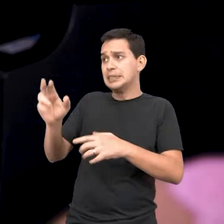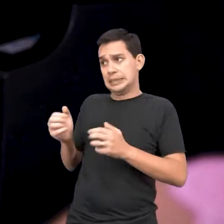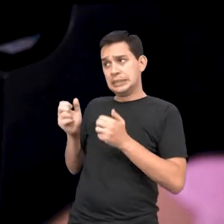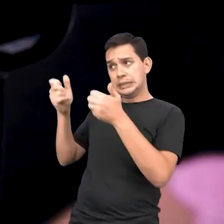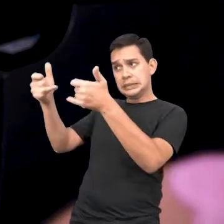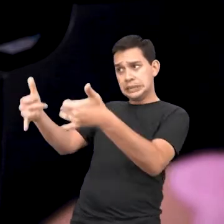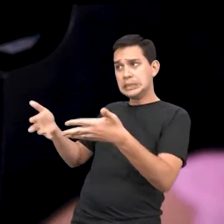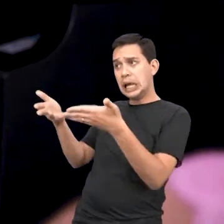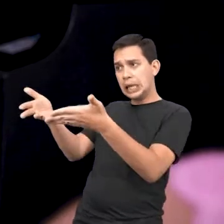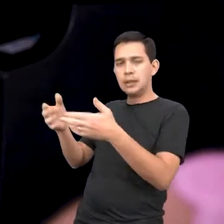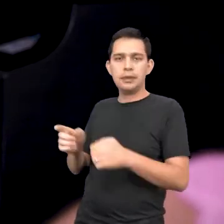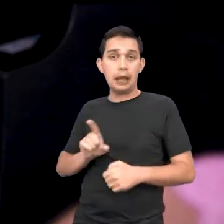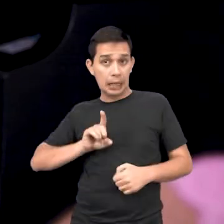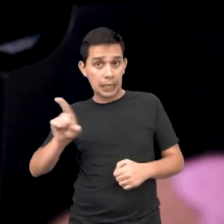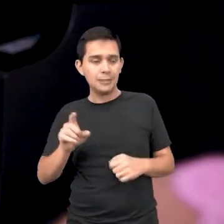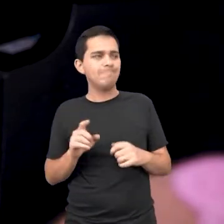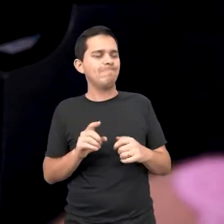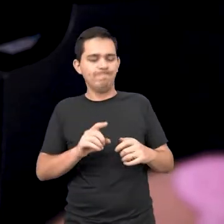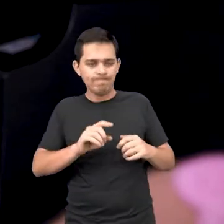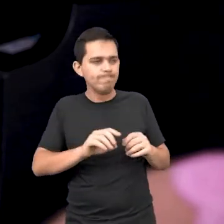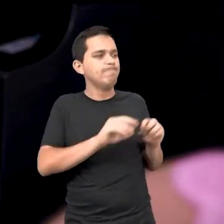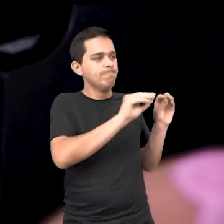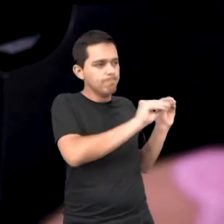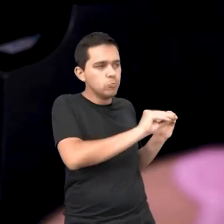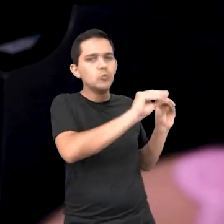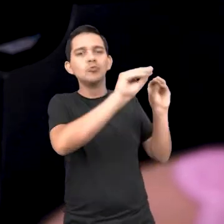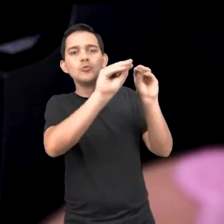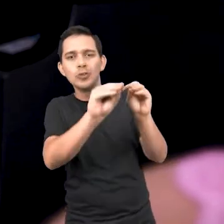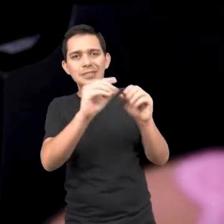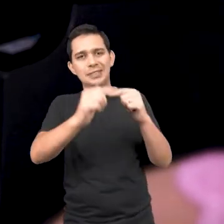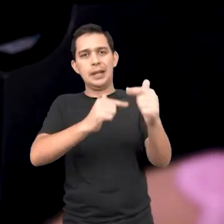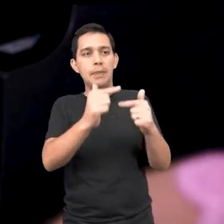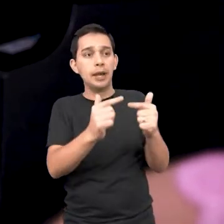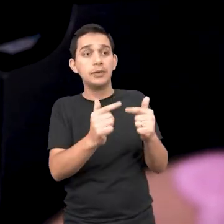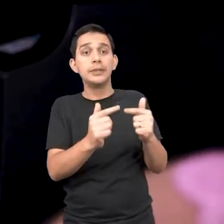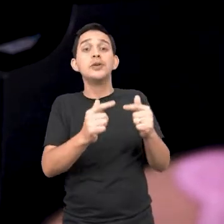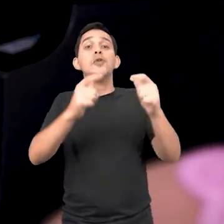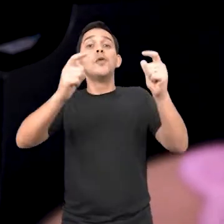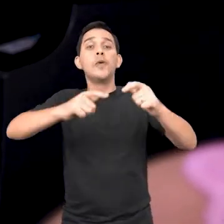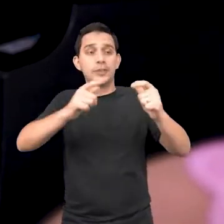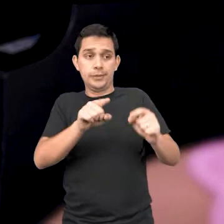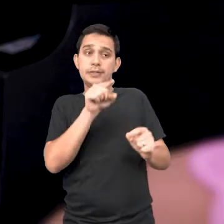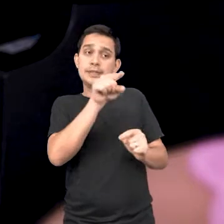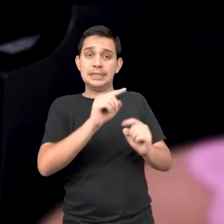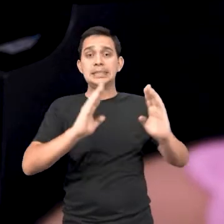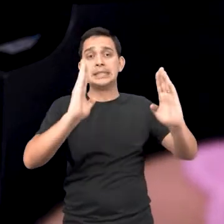área que eu trabalhava muito fora, muito externamente. Então, eu tive que me adaptar a